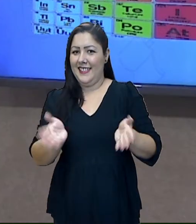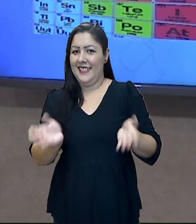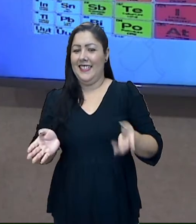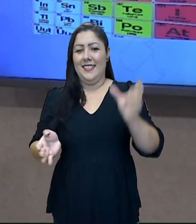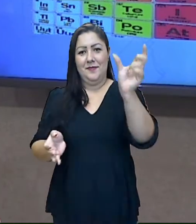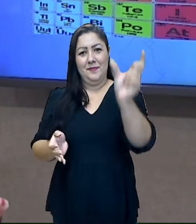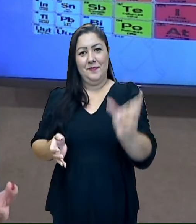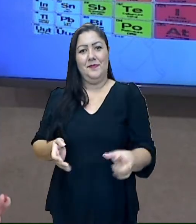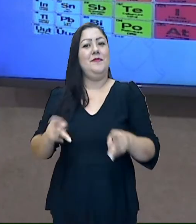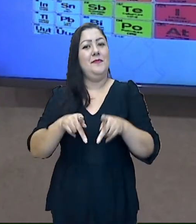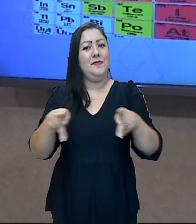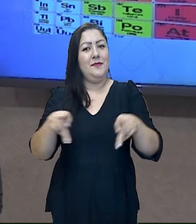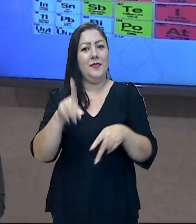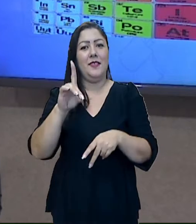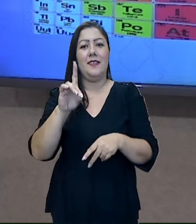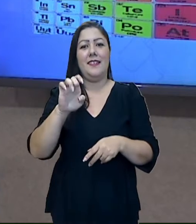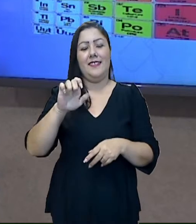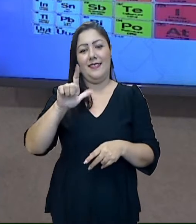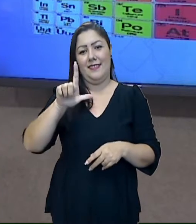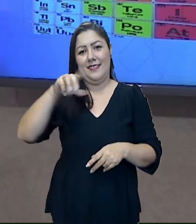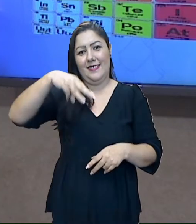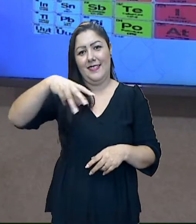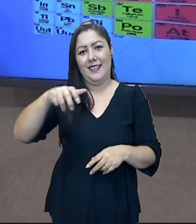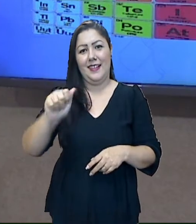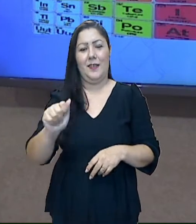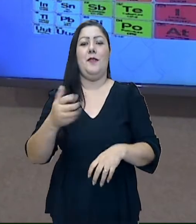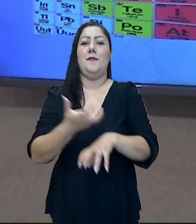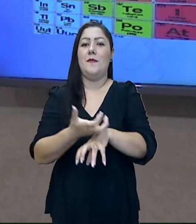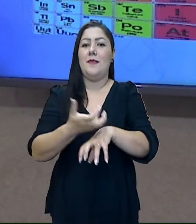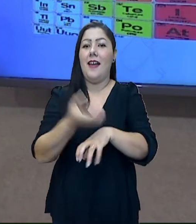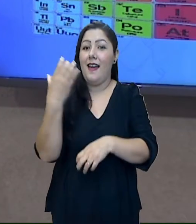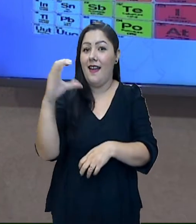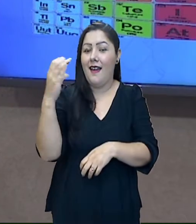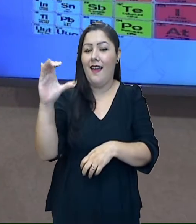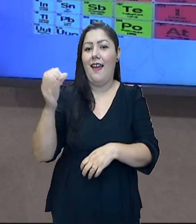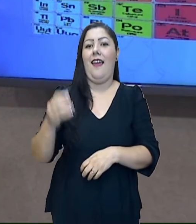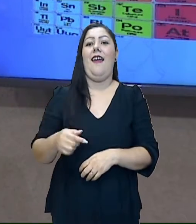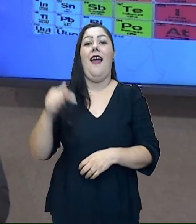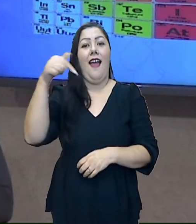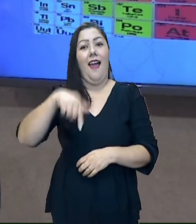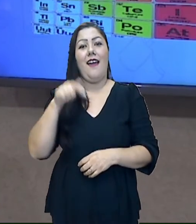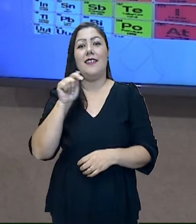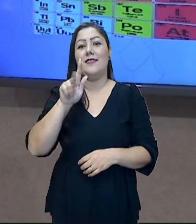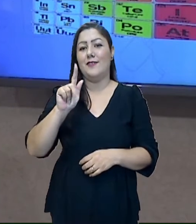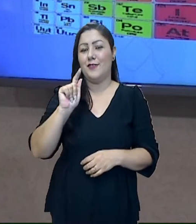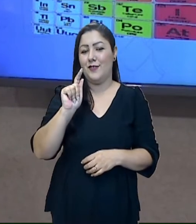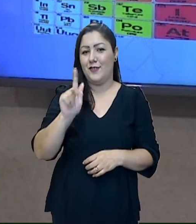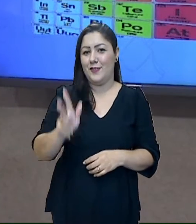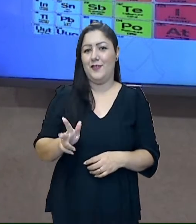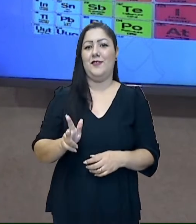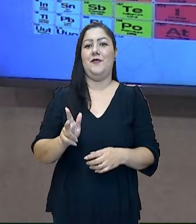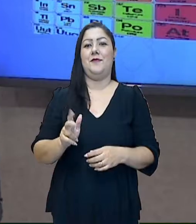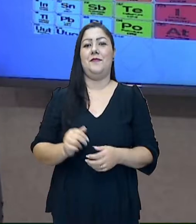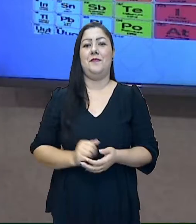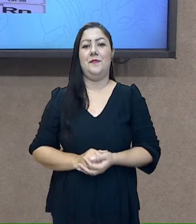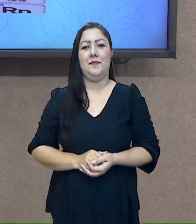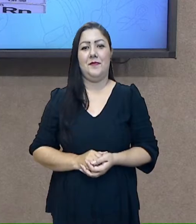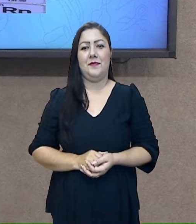Delma Evaner, professora de Ciências da Rede Municipal de Educação de Governador